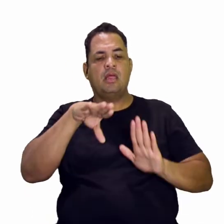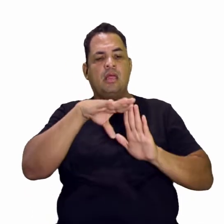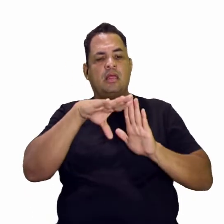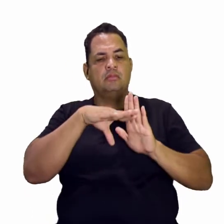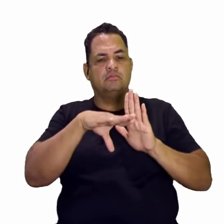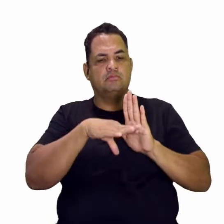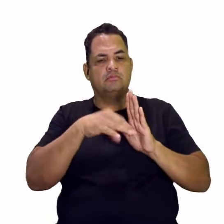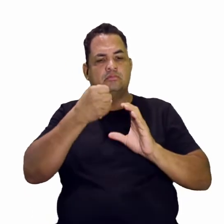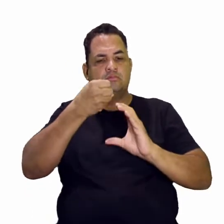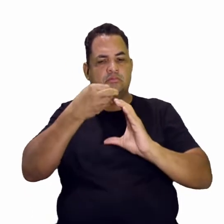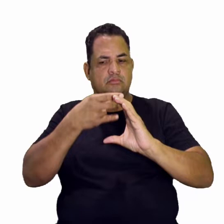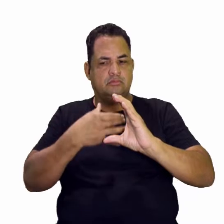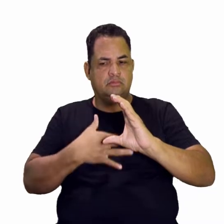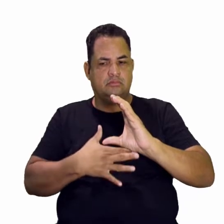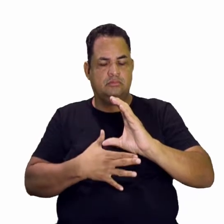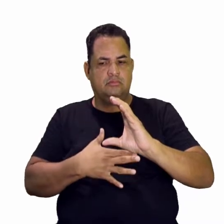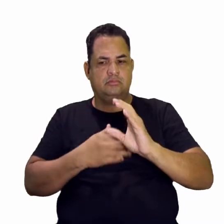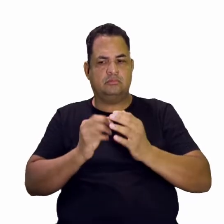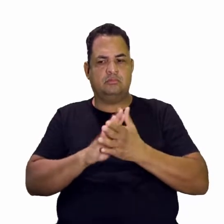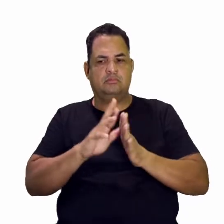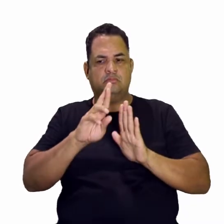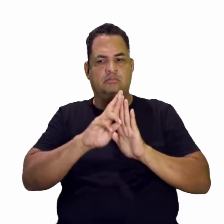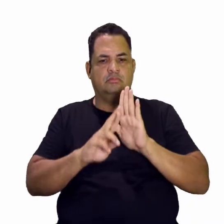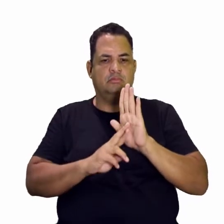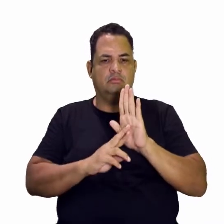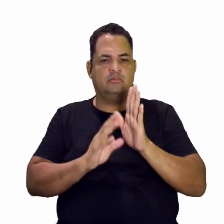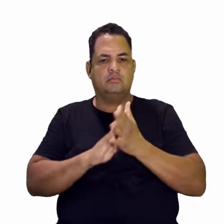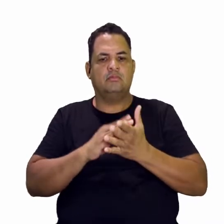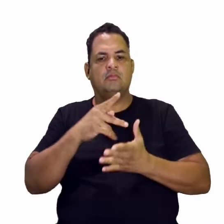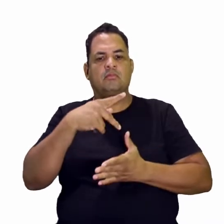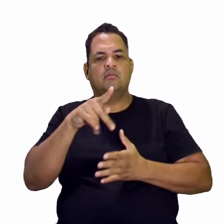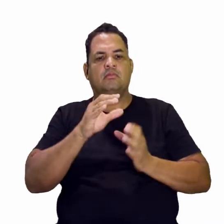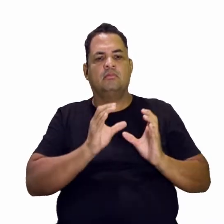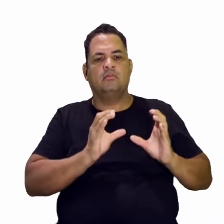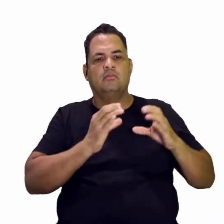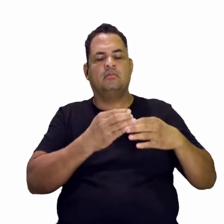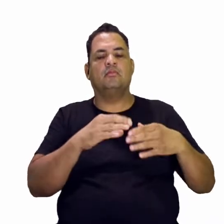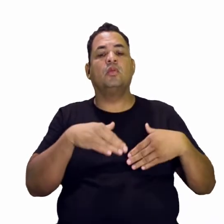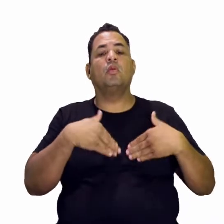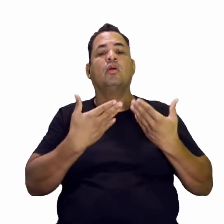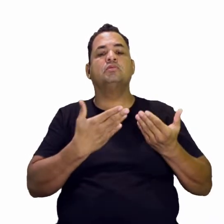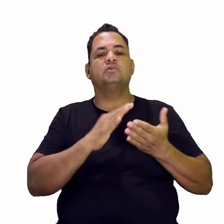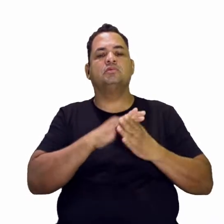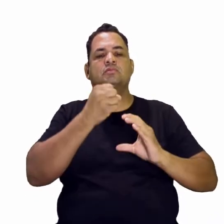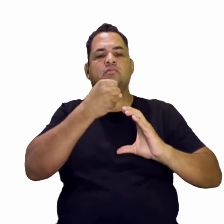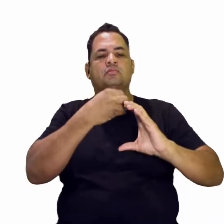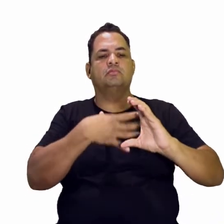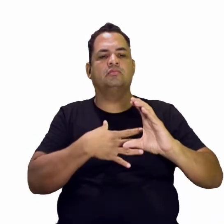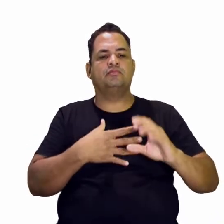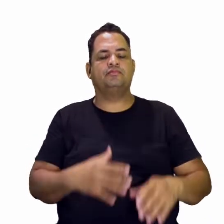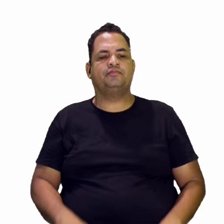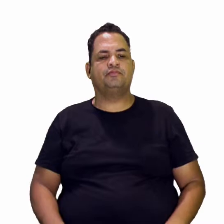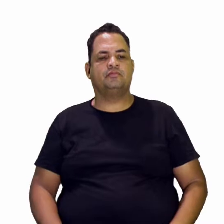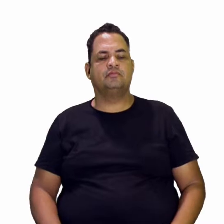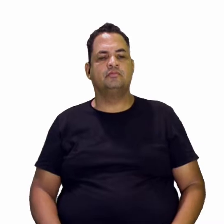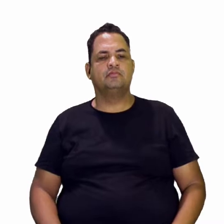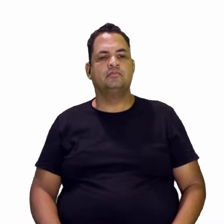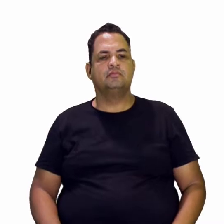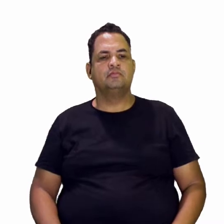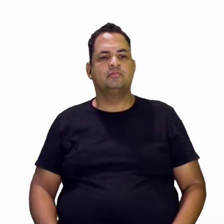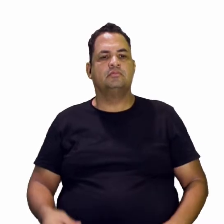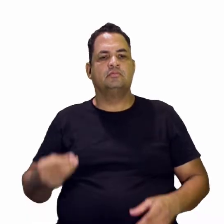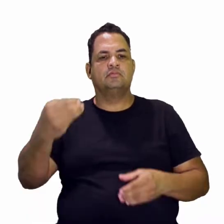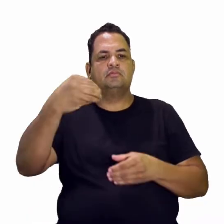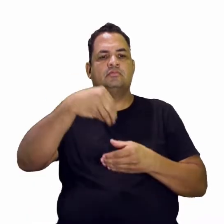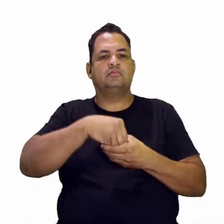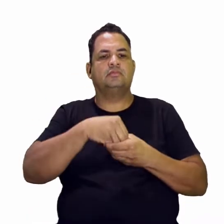têm características que são para esse grupo. Quais são essas características? Para estar dentro do